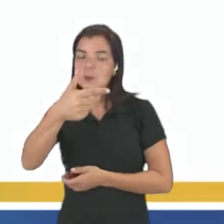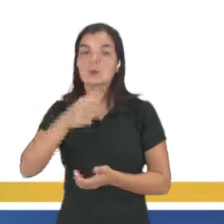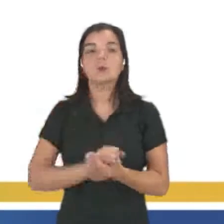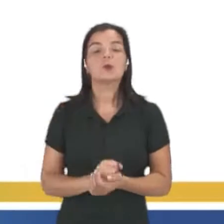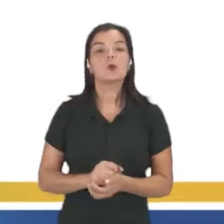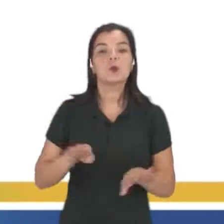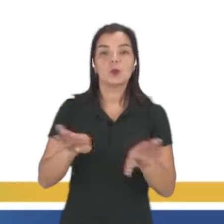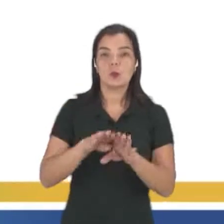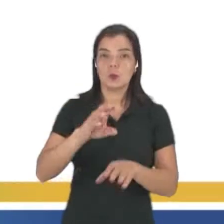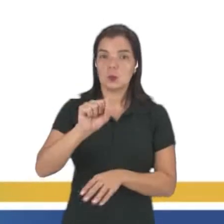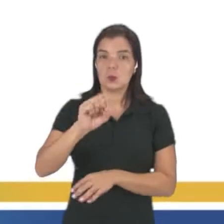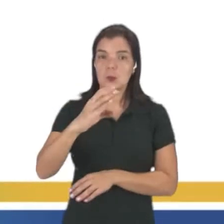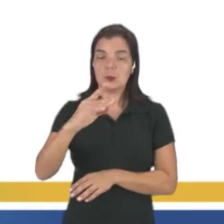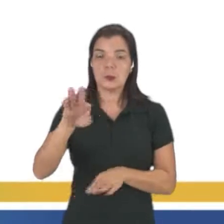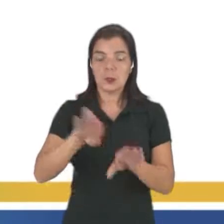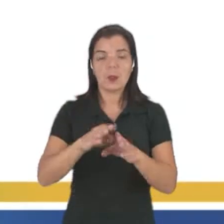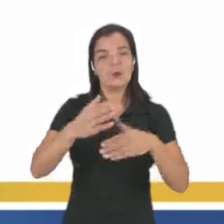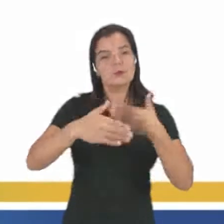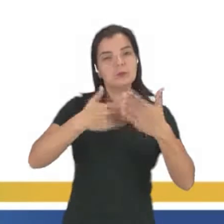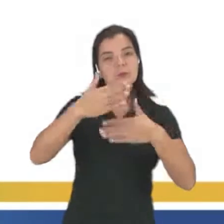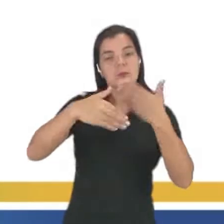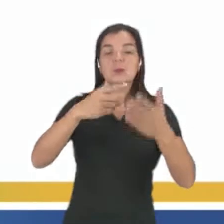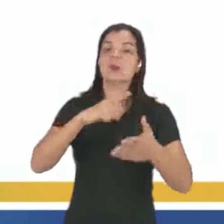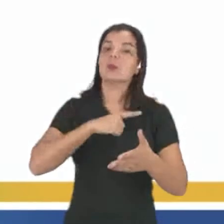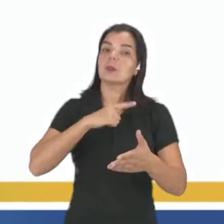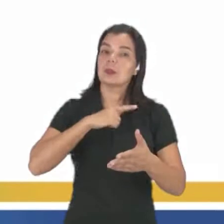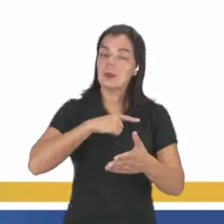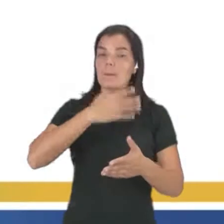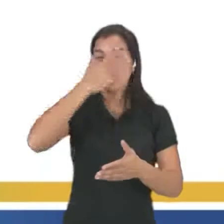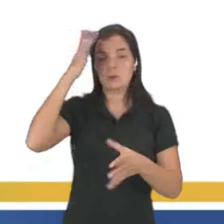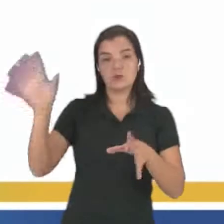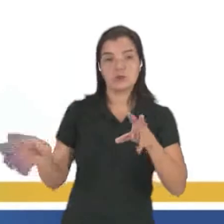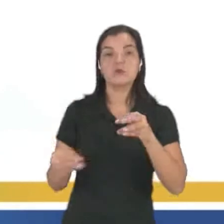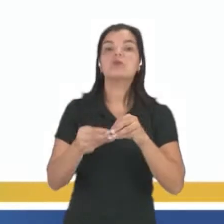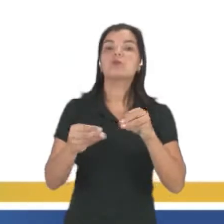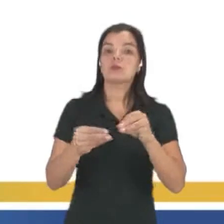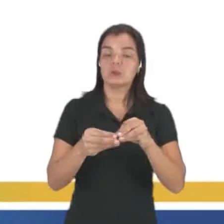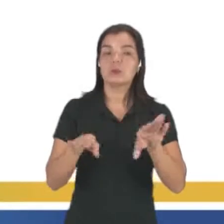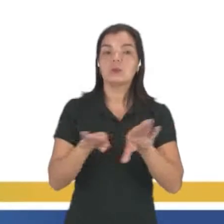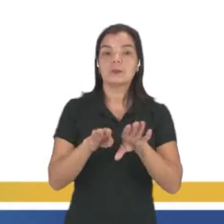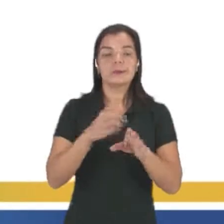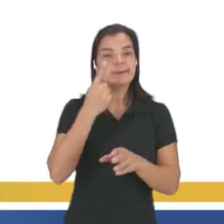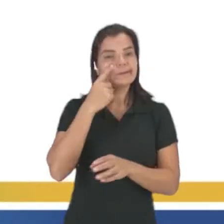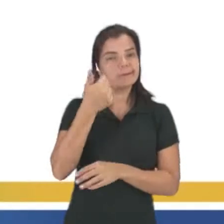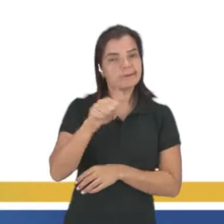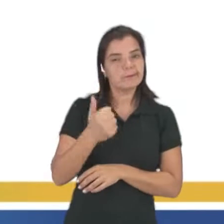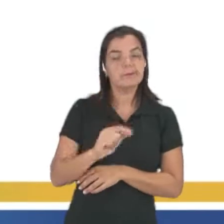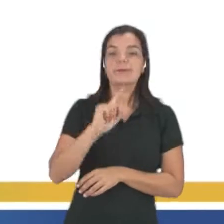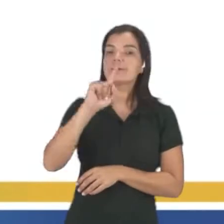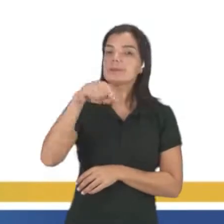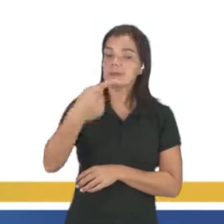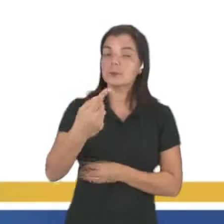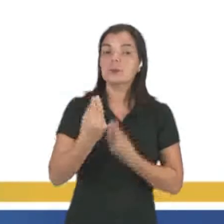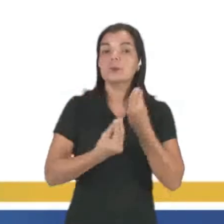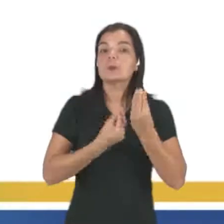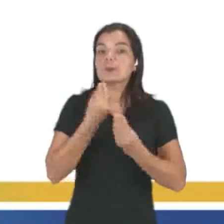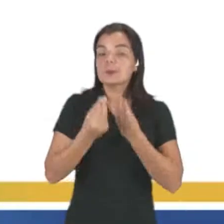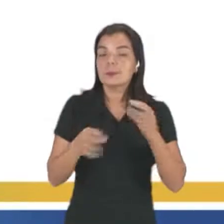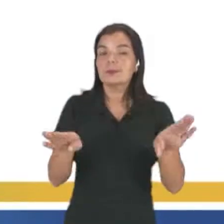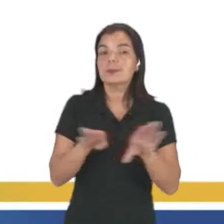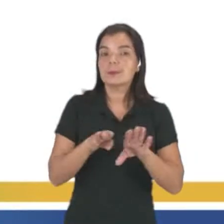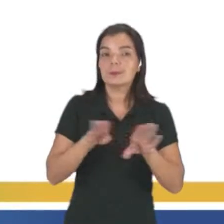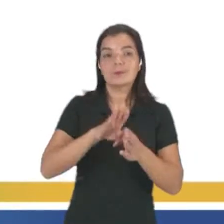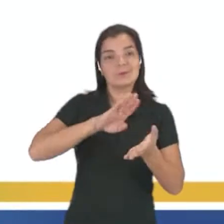com o SECA, e aí foi se desenvolvendo e tendo mais adesões. E aí você verifica depois como é que tem essas adesões e até